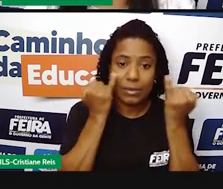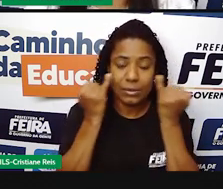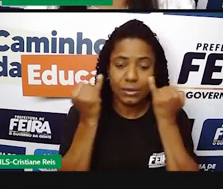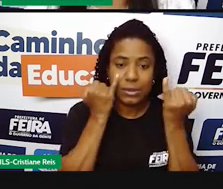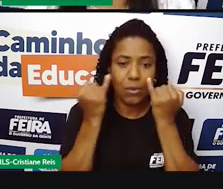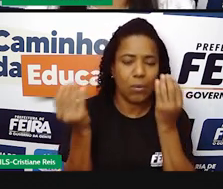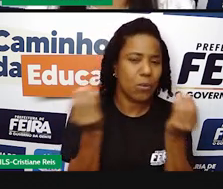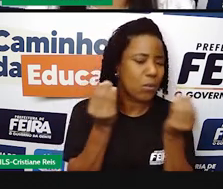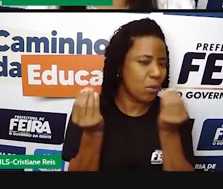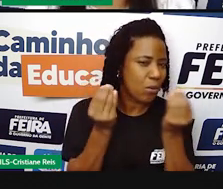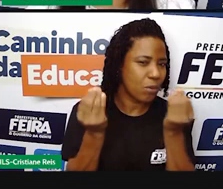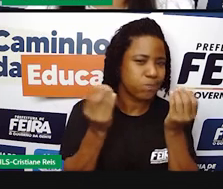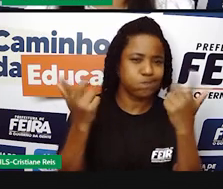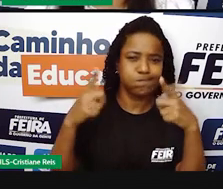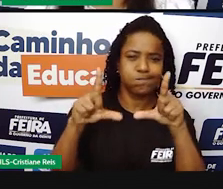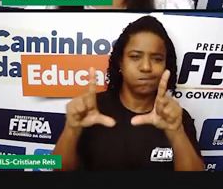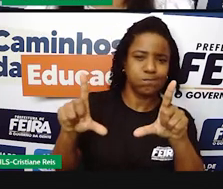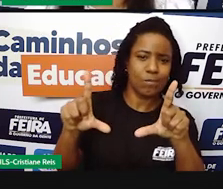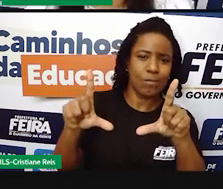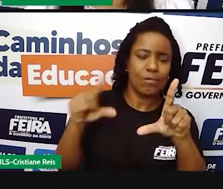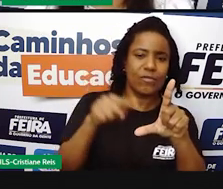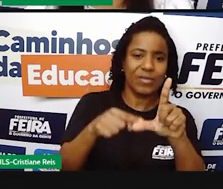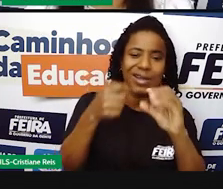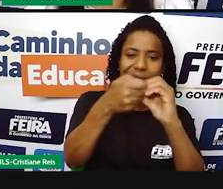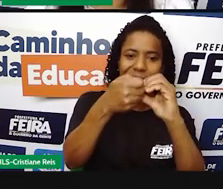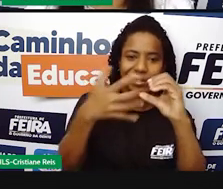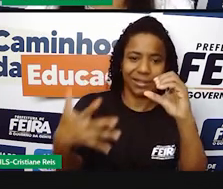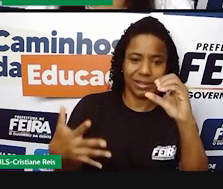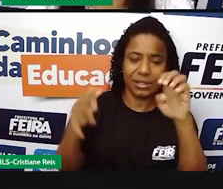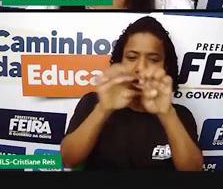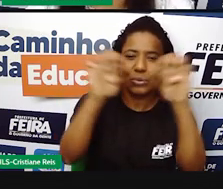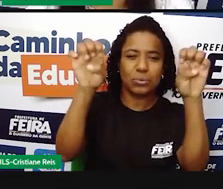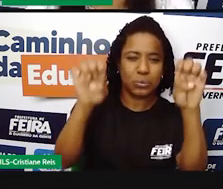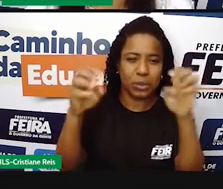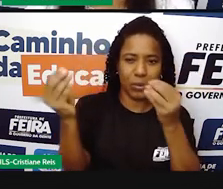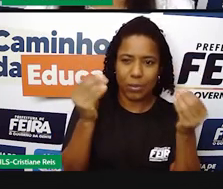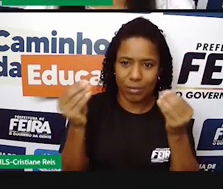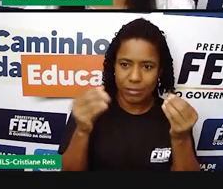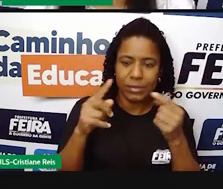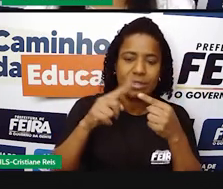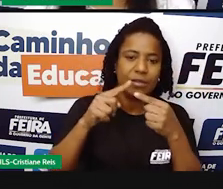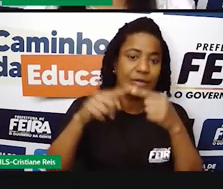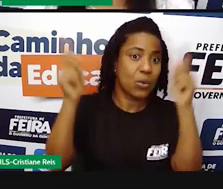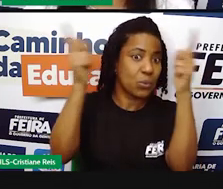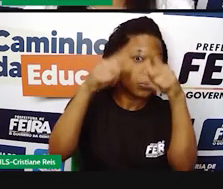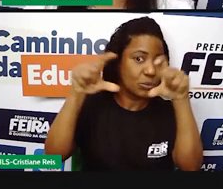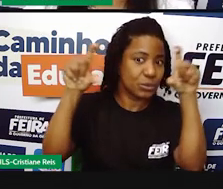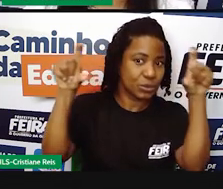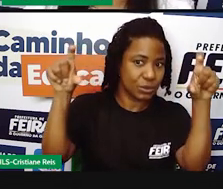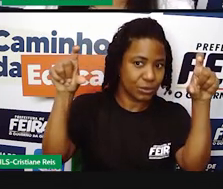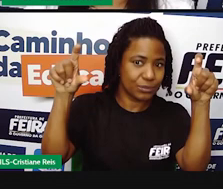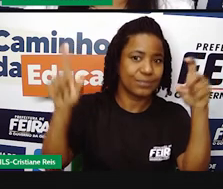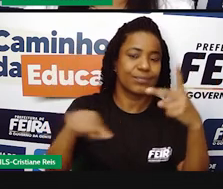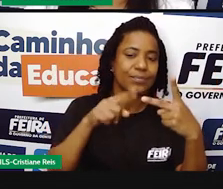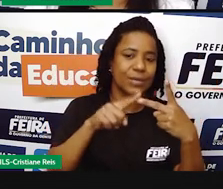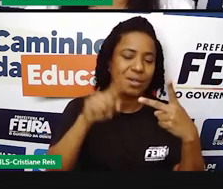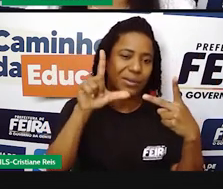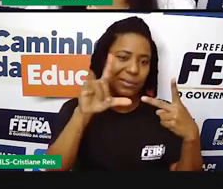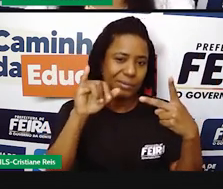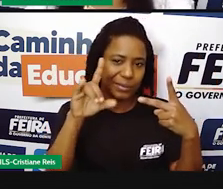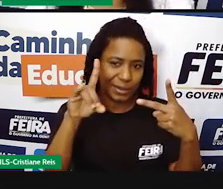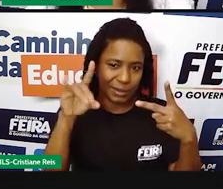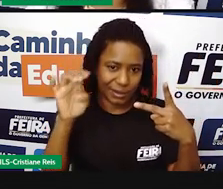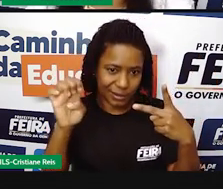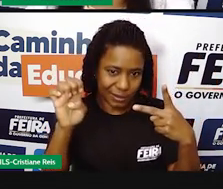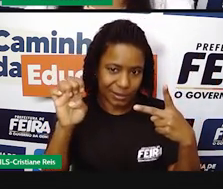gente identificar, para a gente observar aí a presença do título, do lead, e